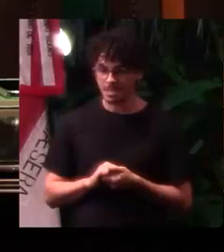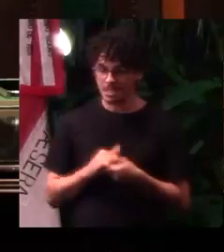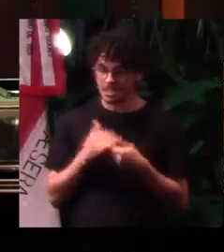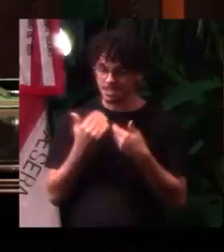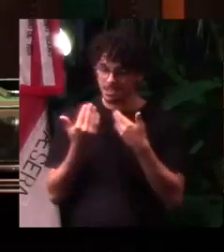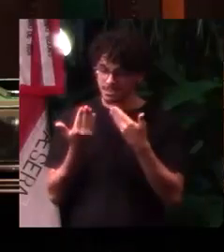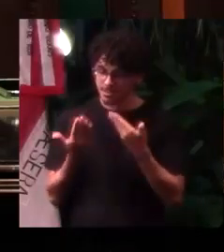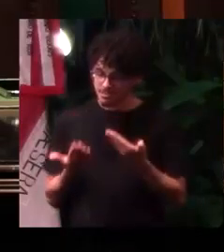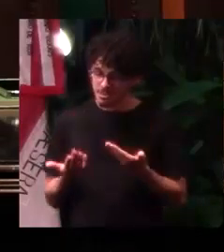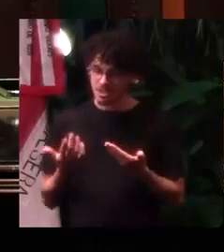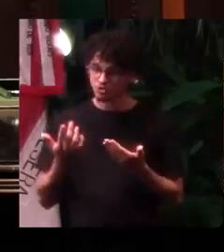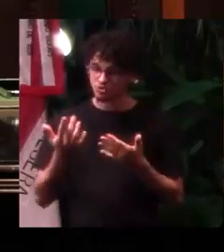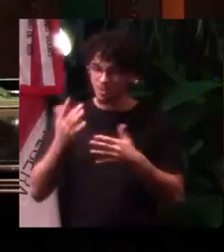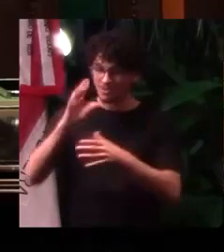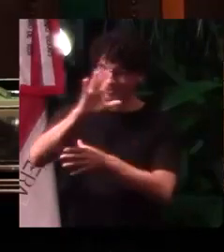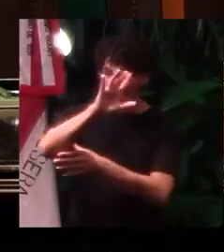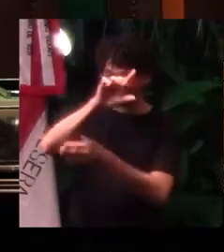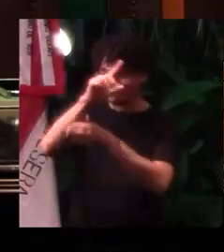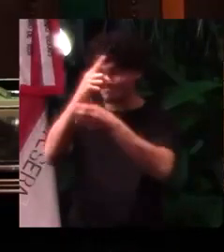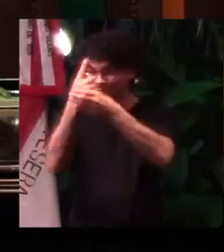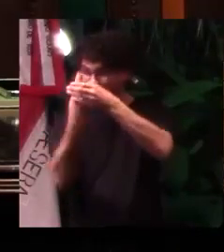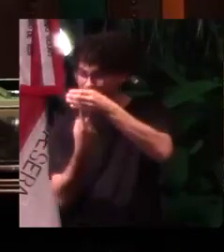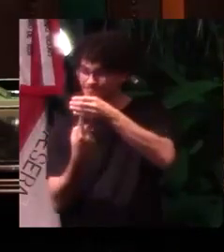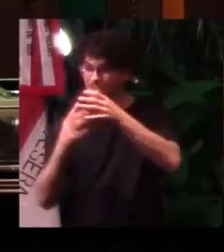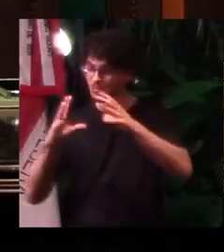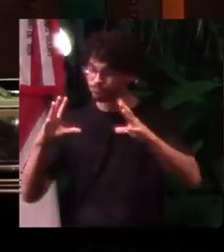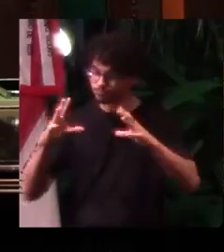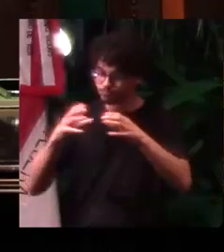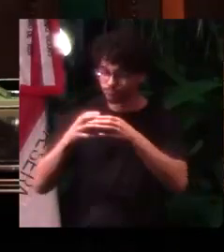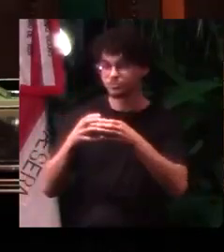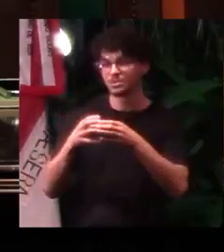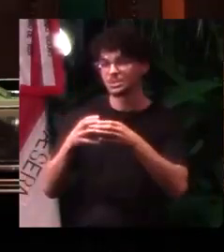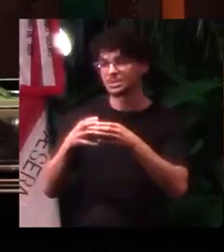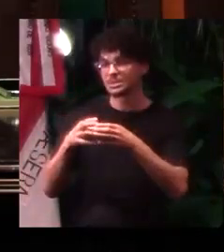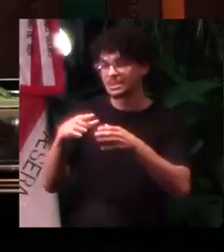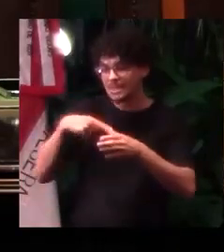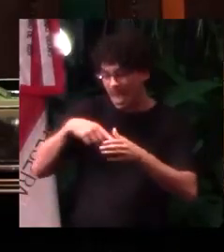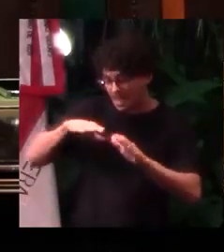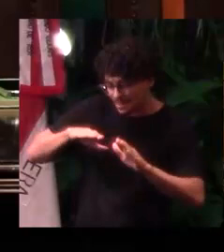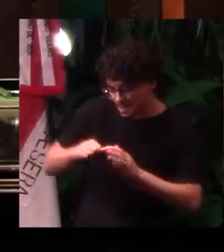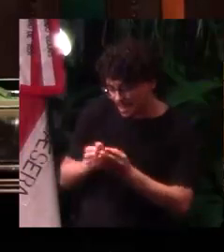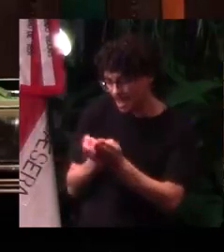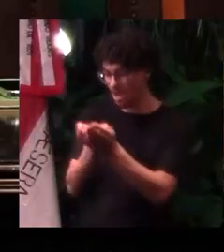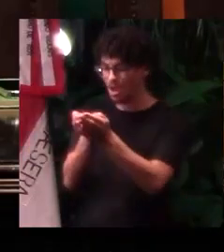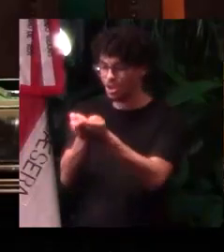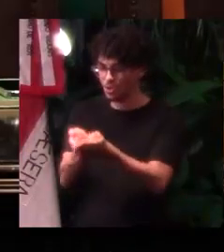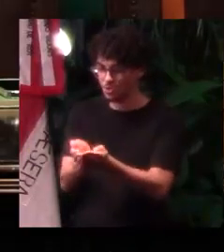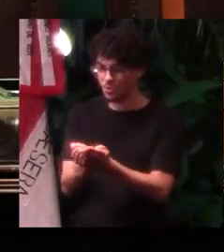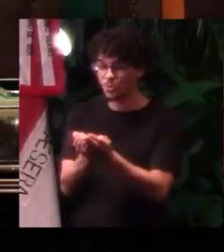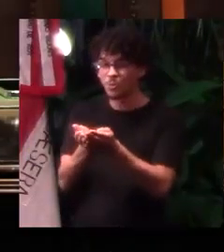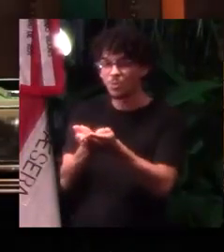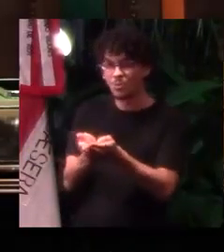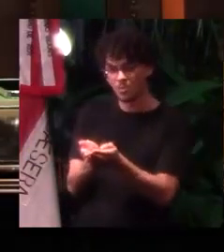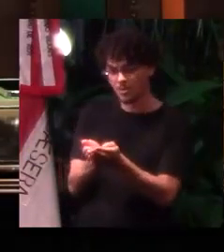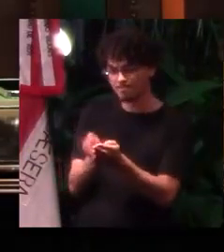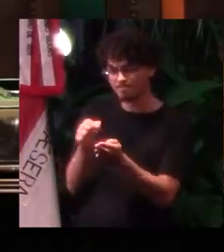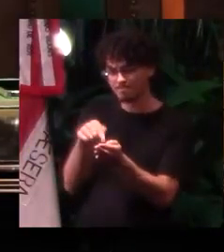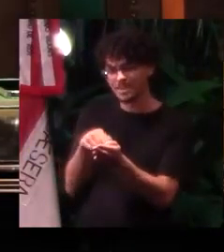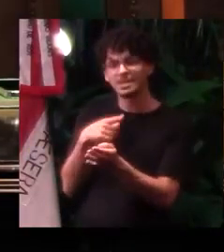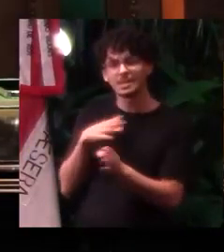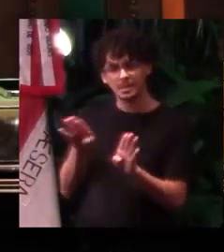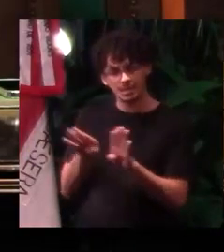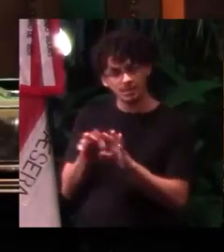E essa sua imersão, né, que ele está ali nessa pequena canoa, ela, a meu ver, também